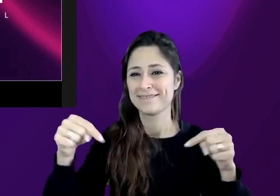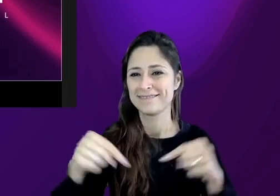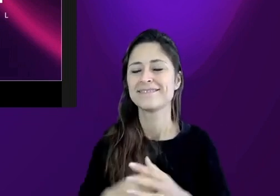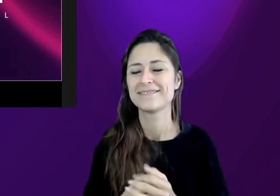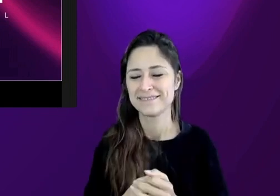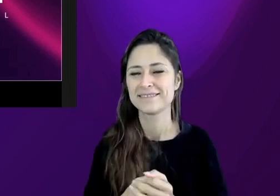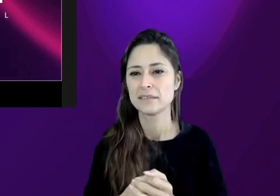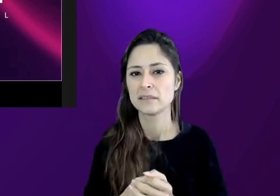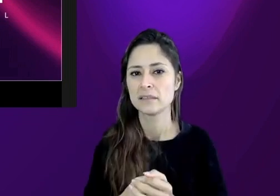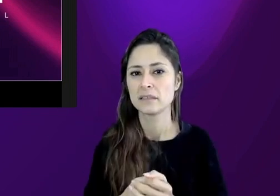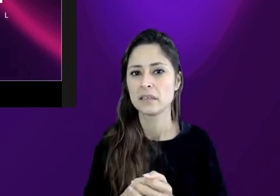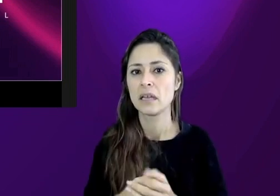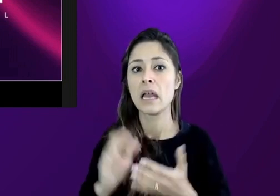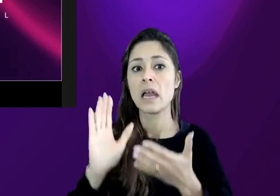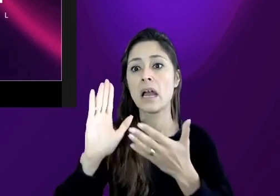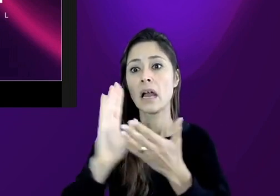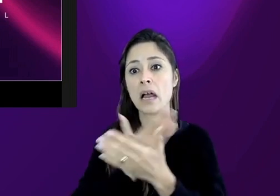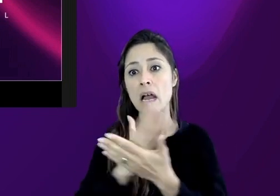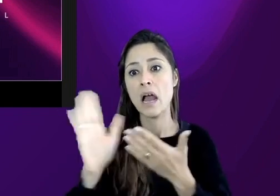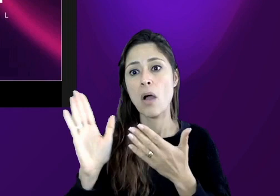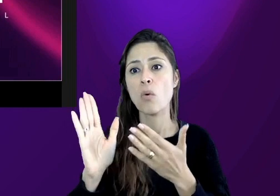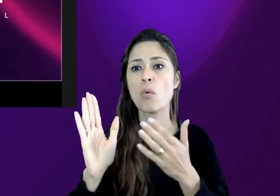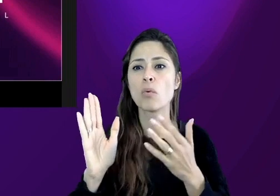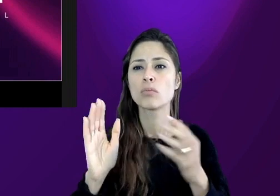apesar de alguns pontos não terem